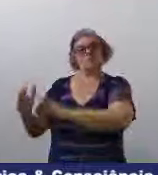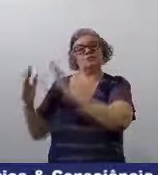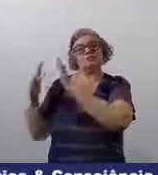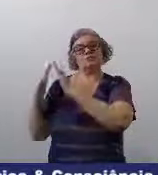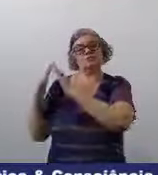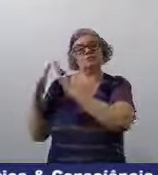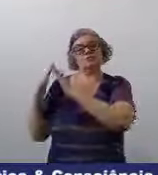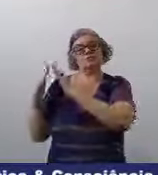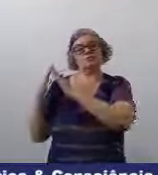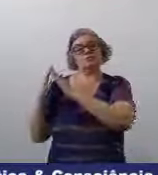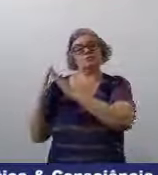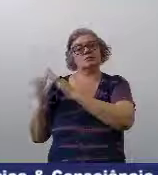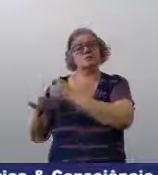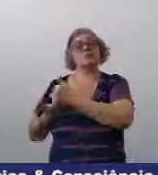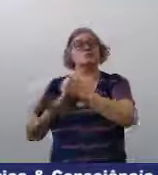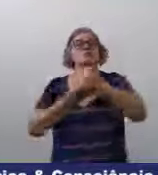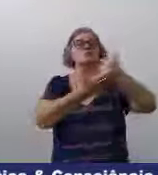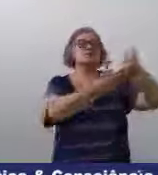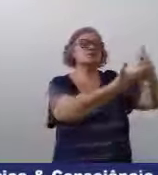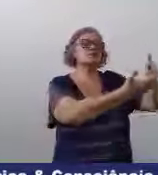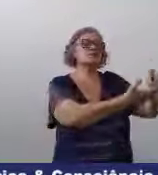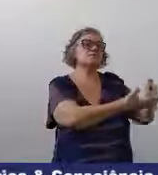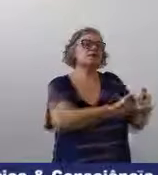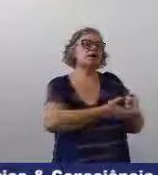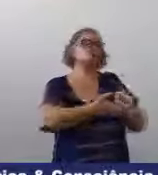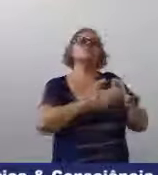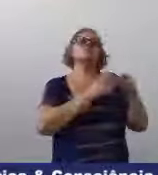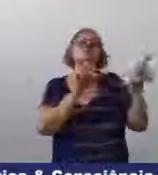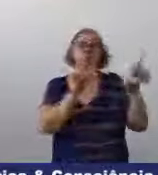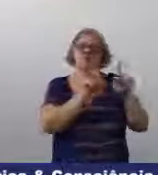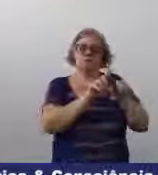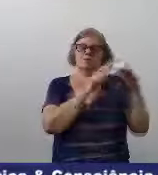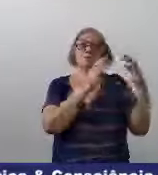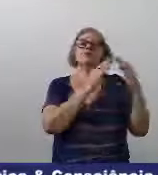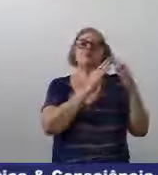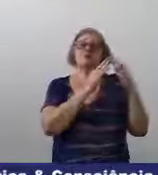aonde moramos, que sejam levadas lá nas nossas